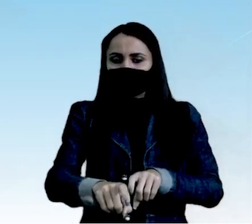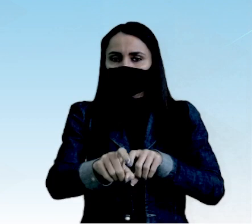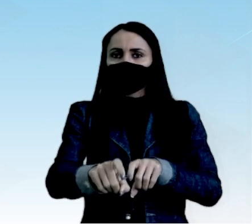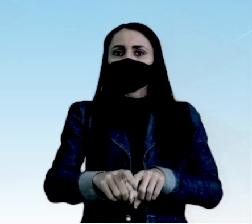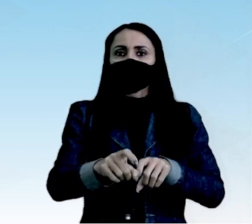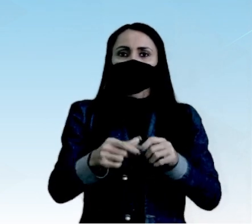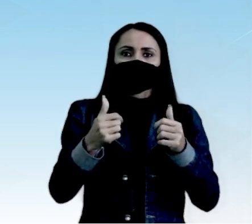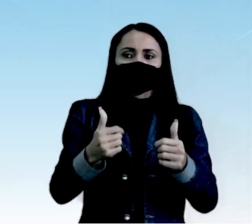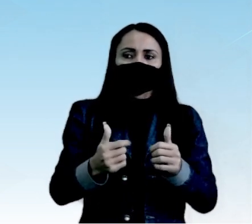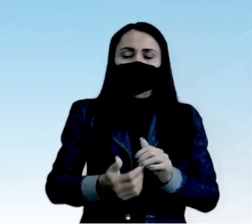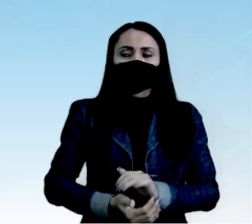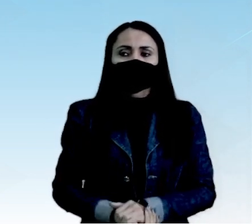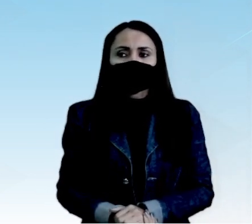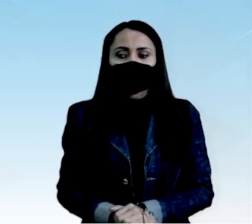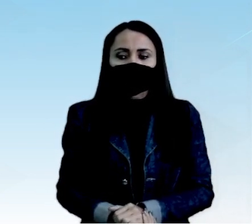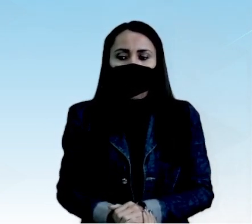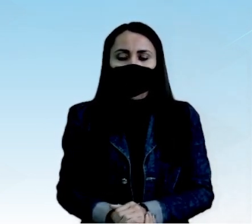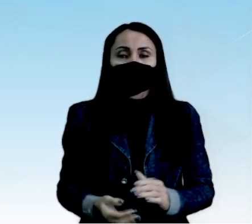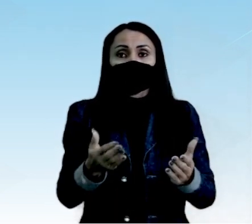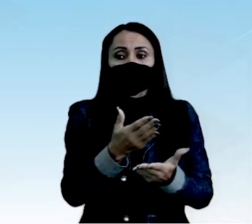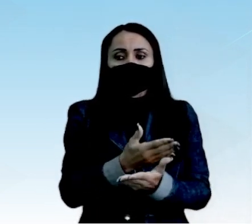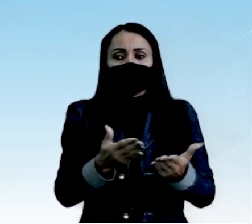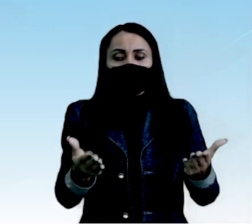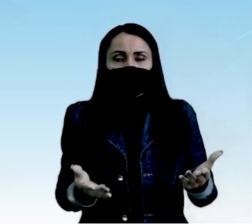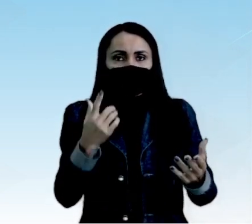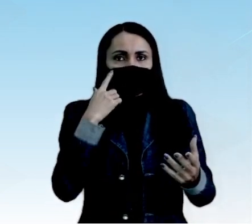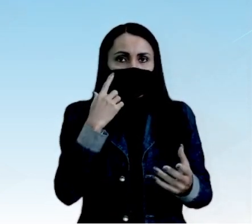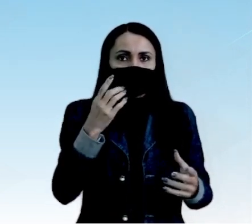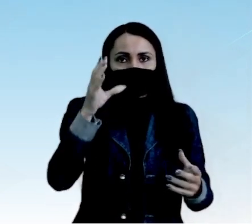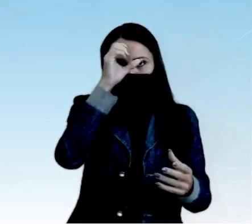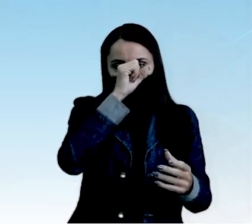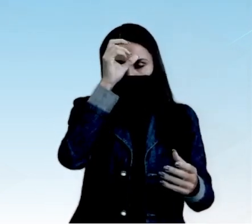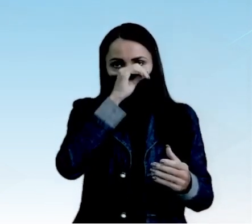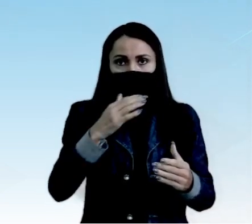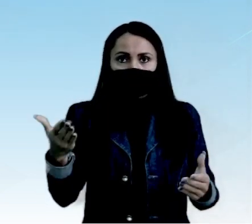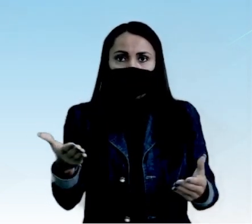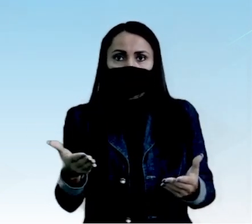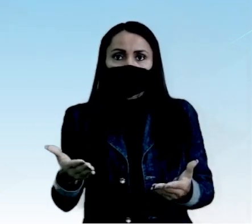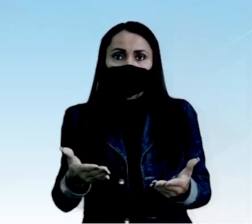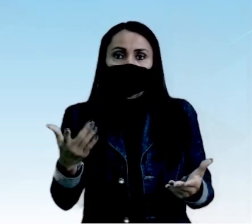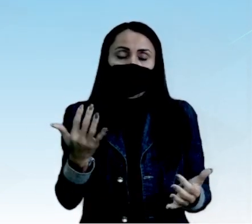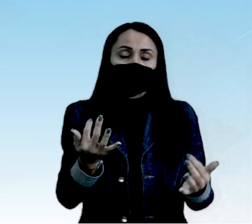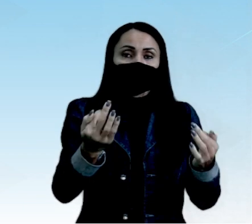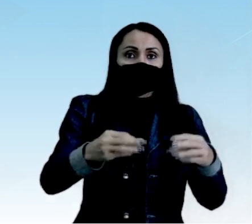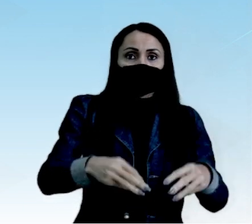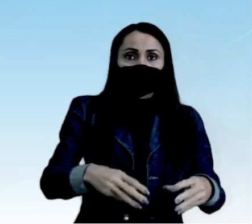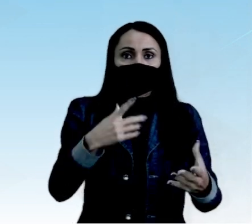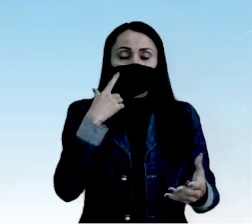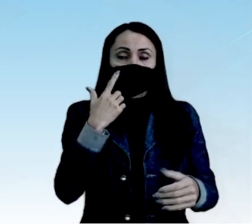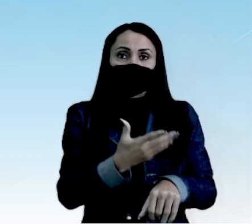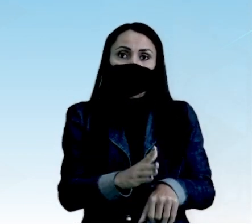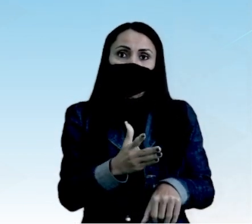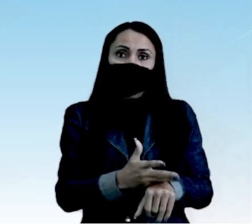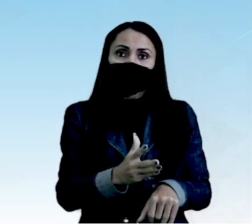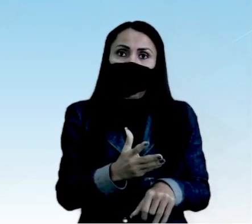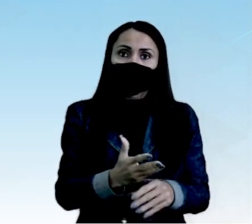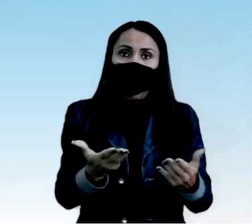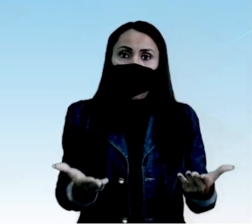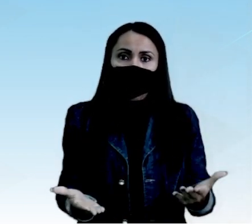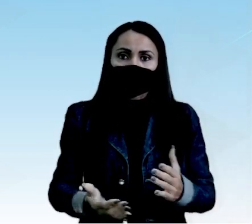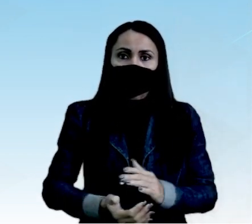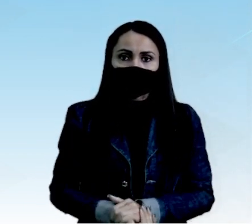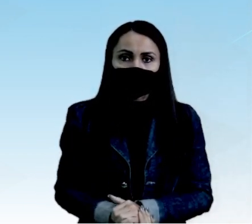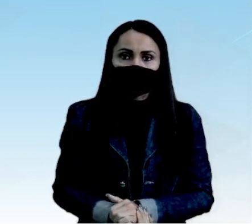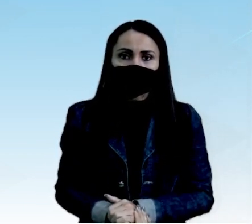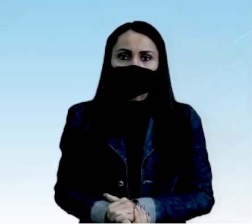Se liga aí. Então você que está aprendendo grandezas e medidas já agora sabe a função prática da medição de